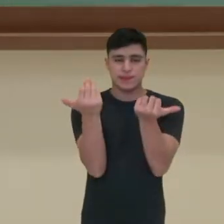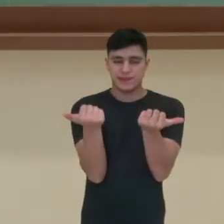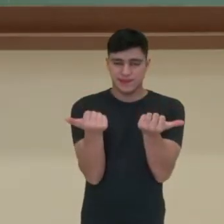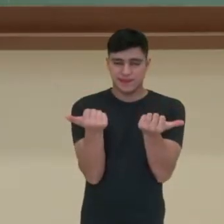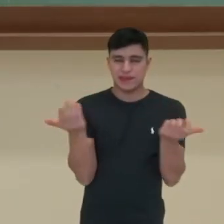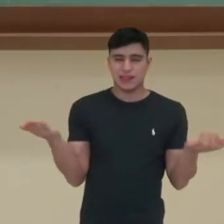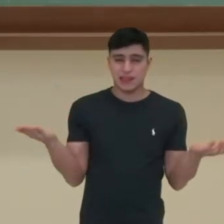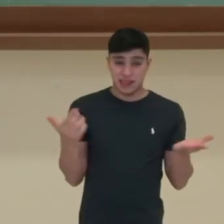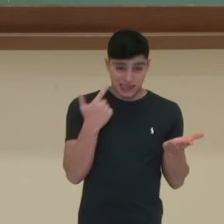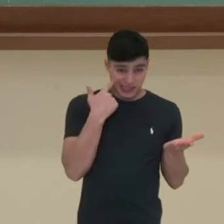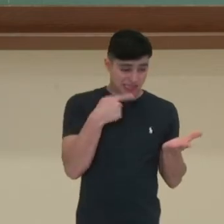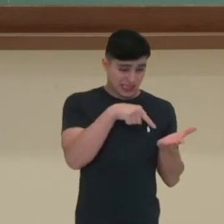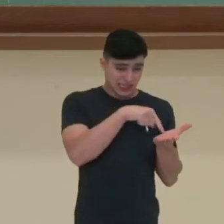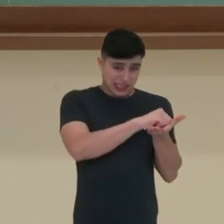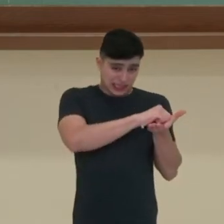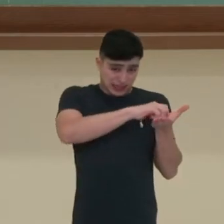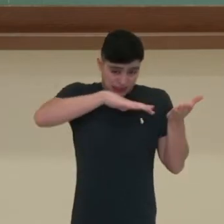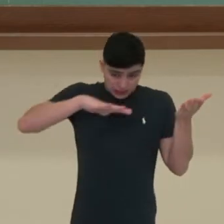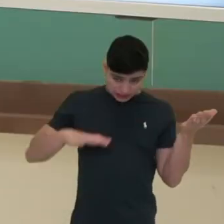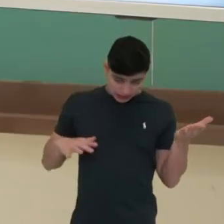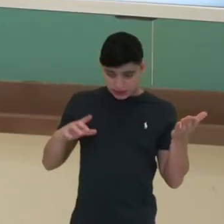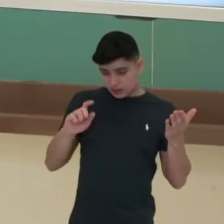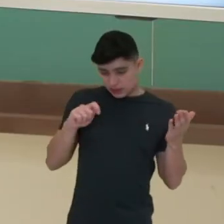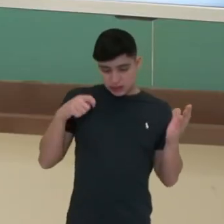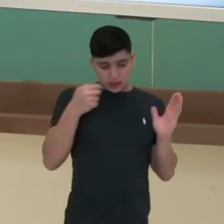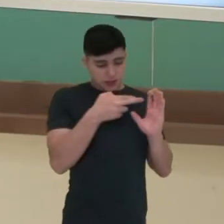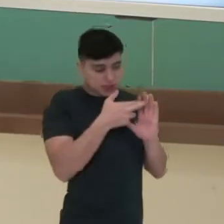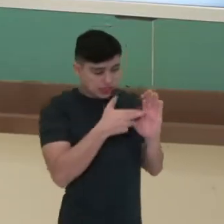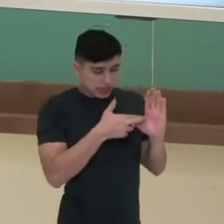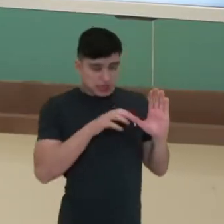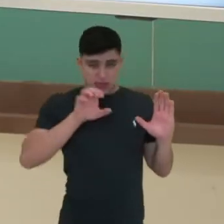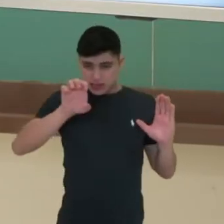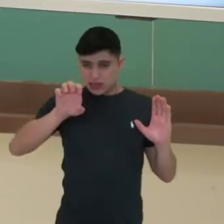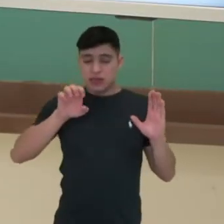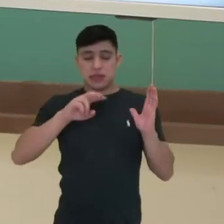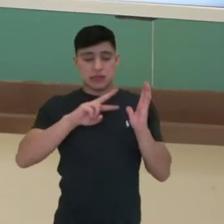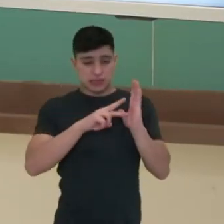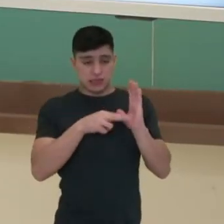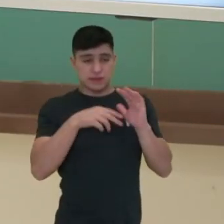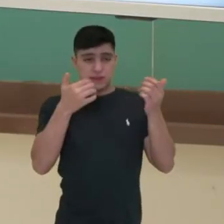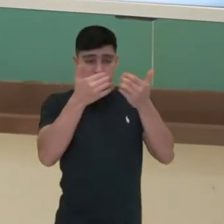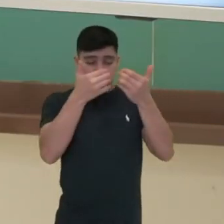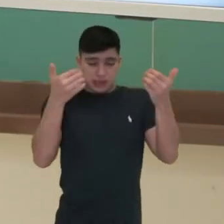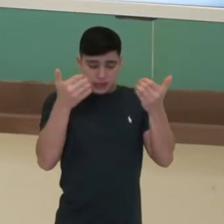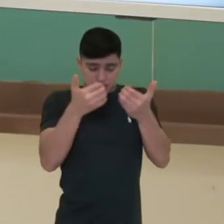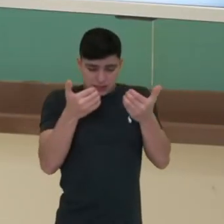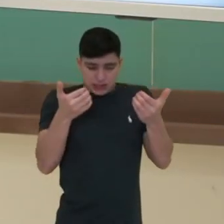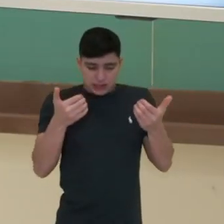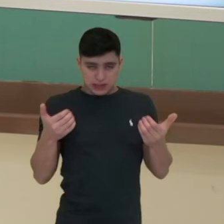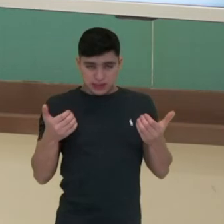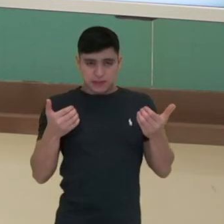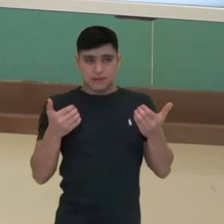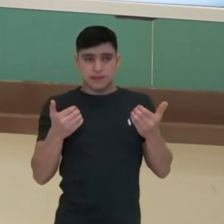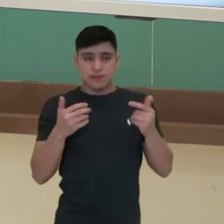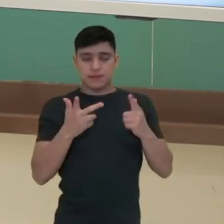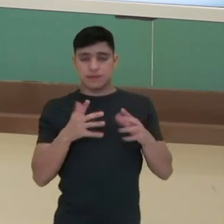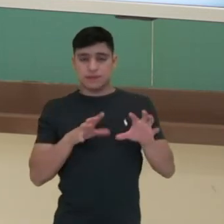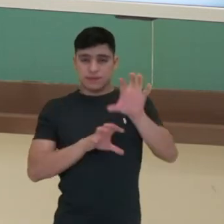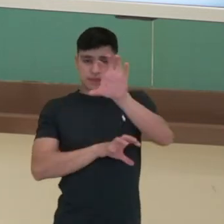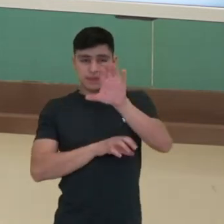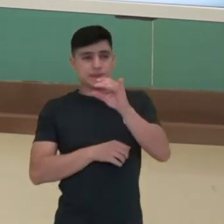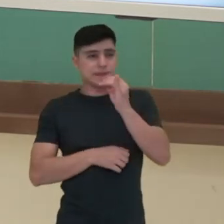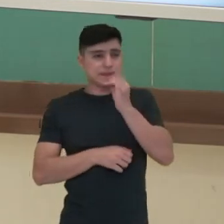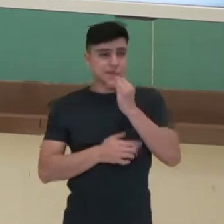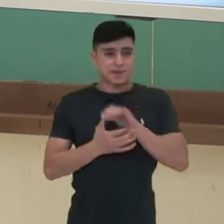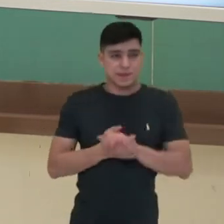Então vamos lá, pessoal. Quando a gente fala em regra do E, você tem que desmembrar e fazer 2 punê de monohibridismo. Então, por exemplo,